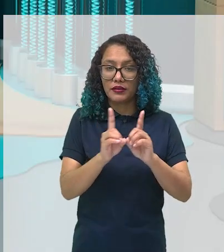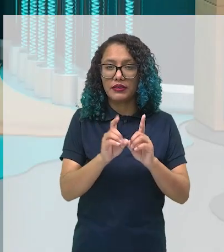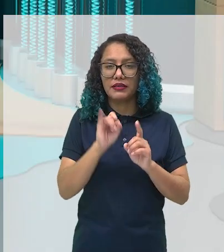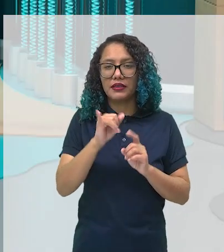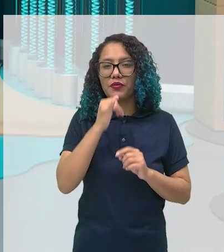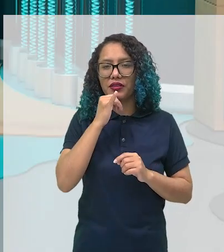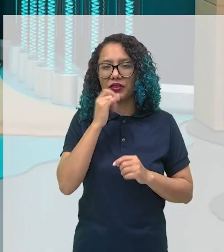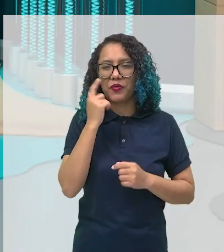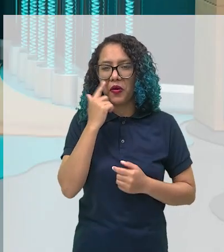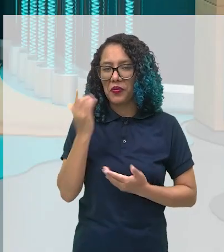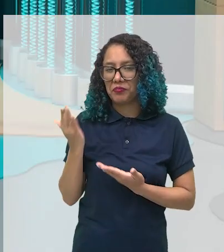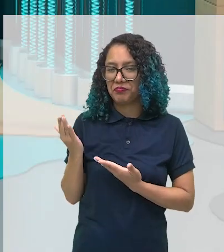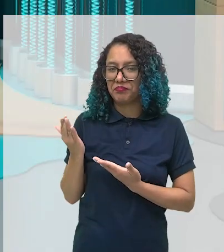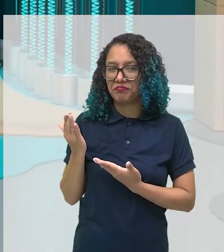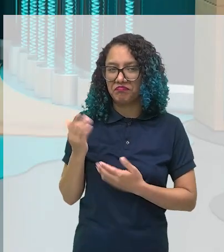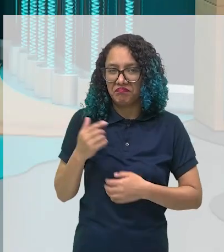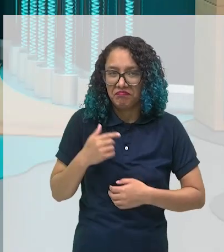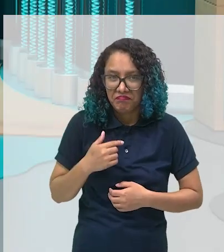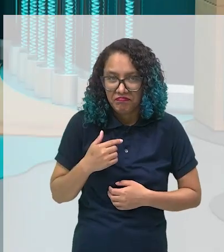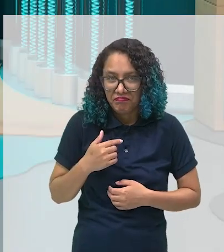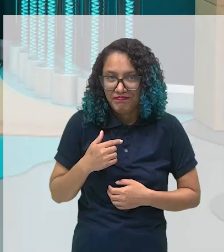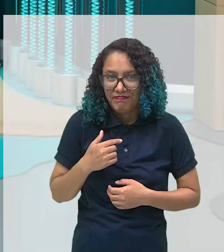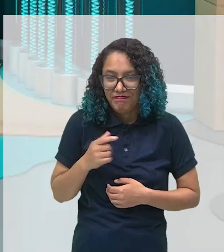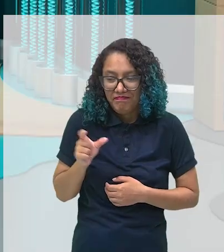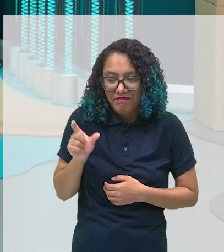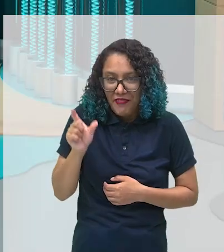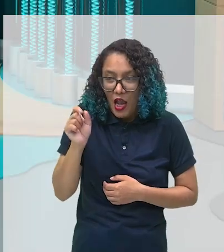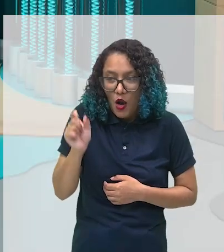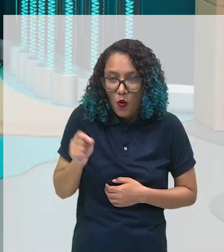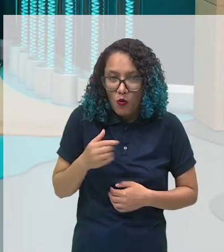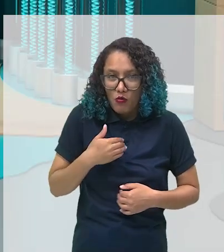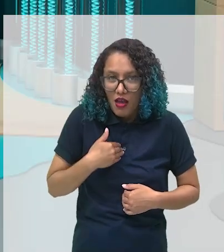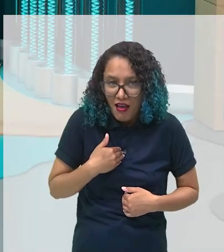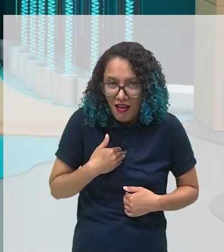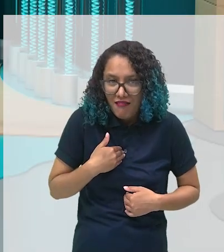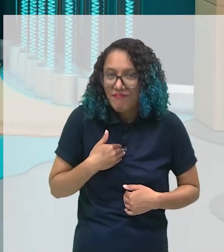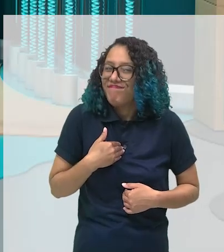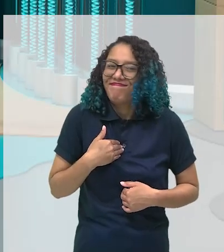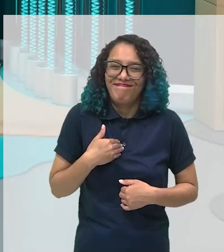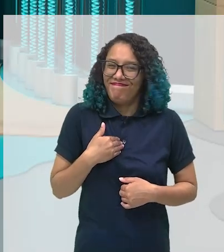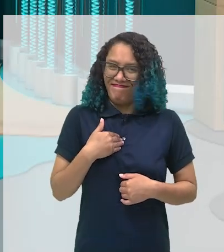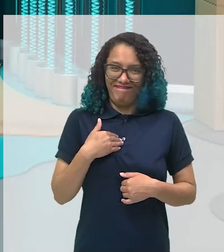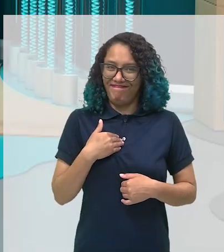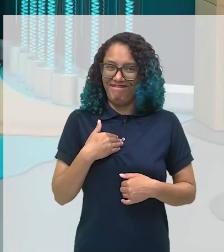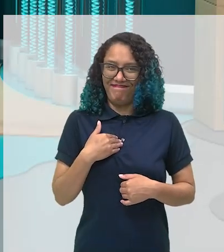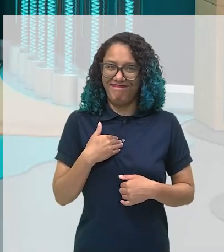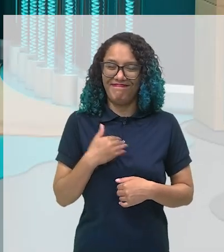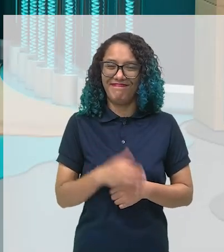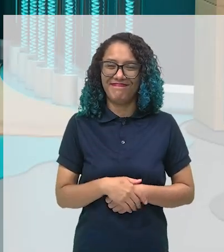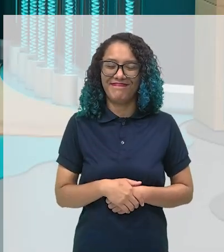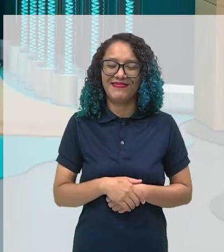bem feia, quase encurvados para frente, né? Então, quando você